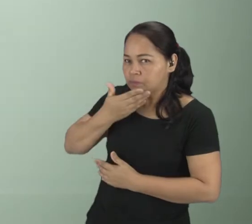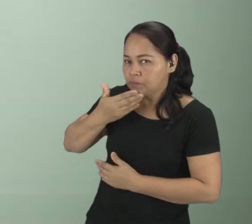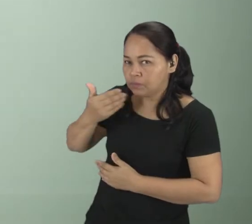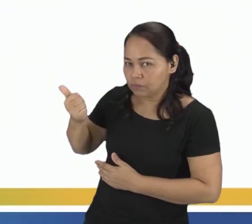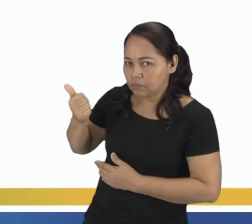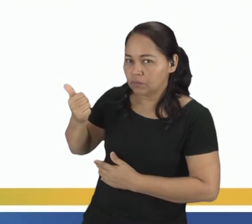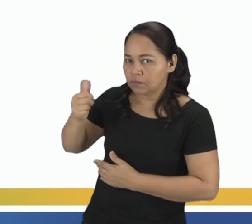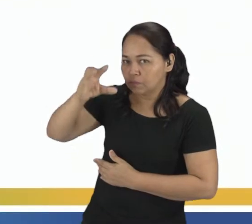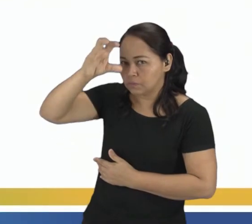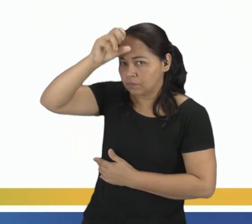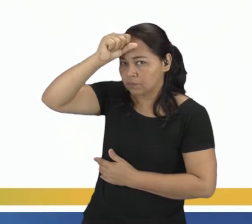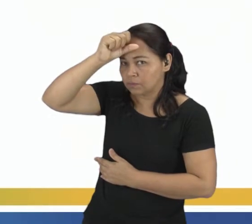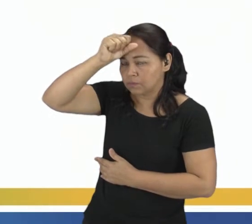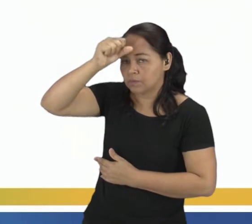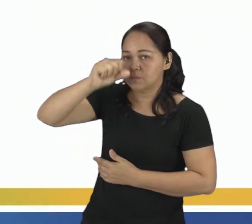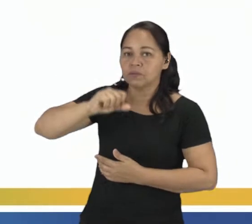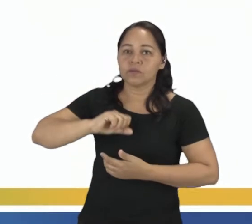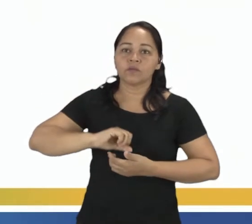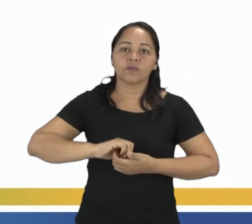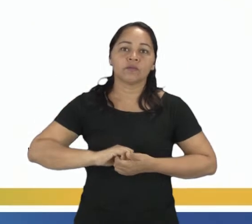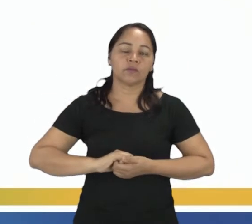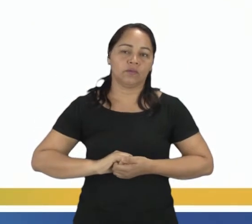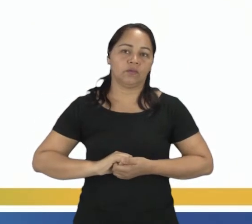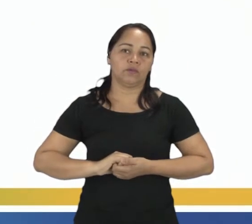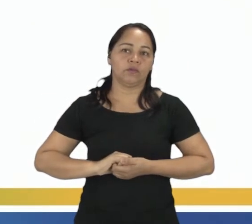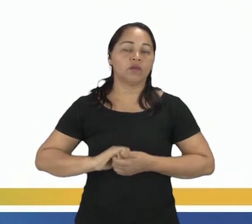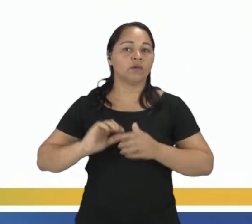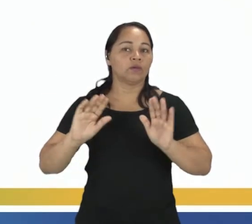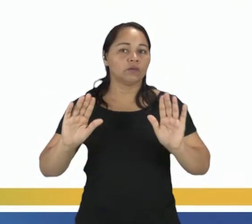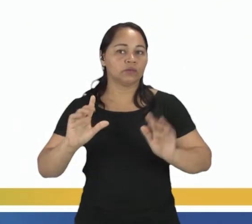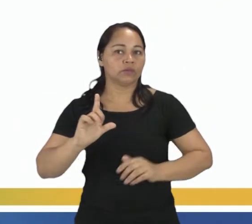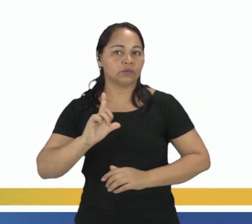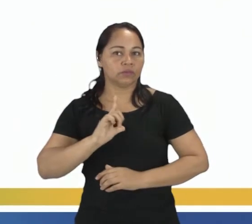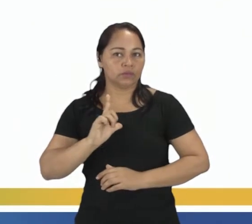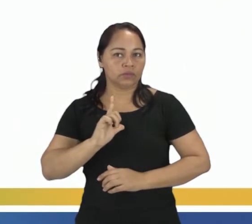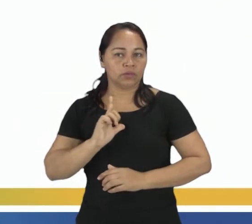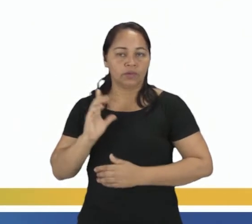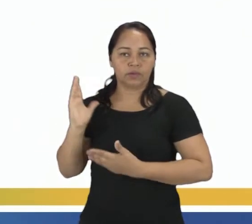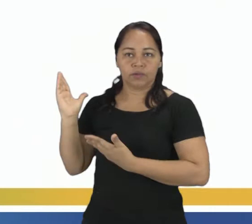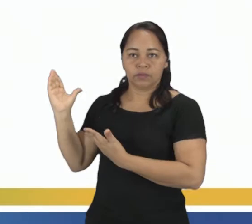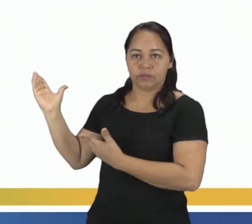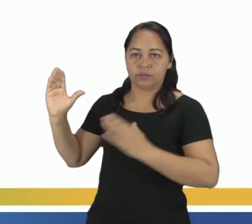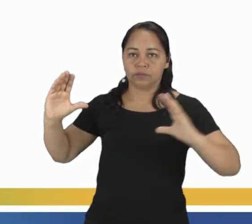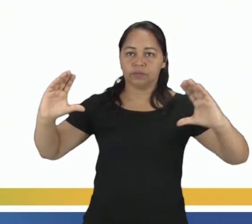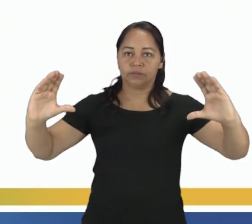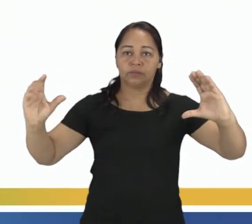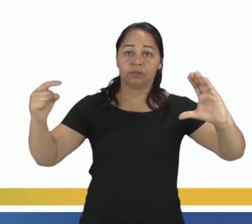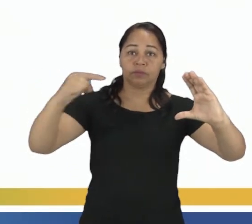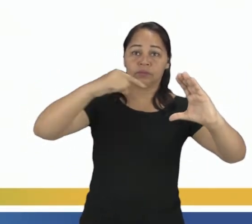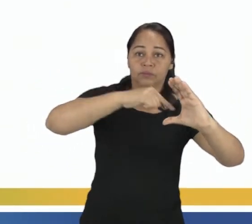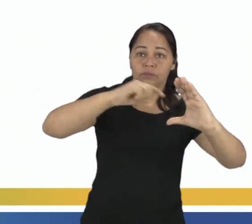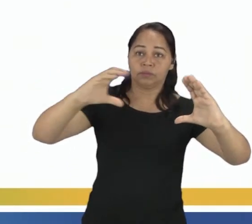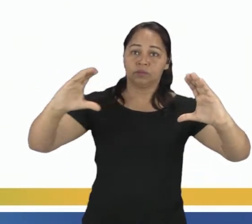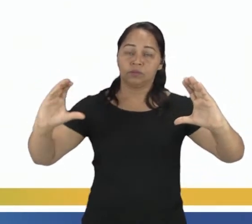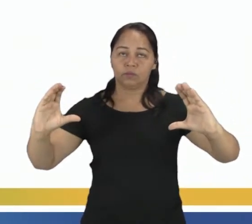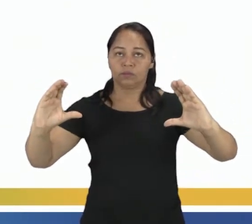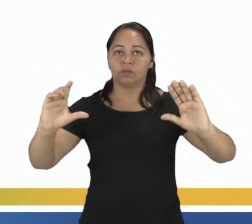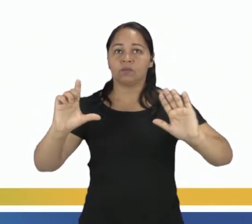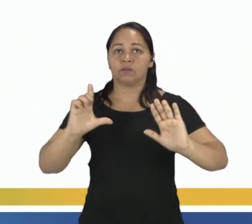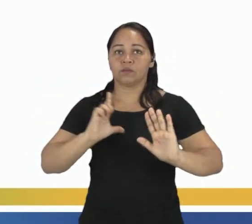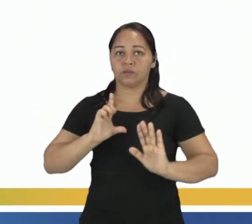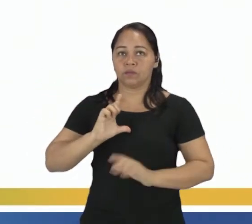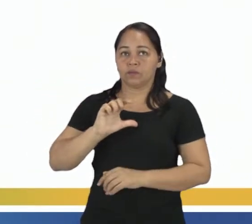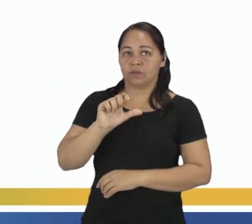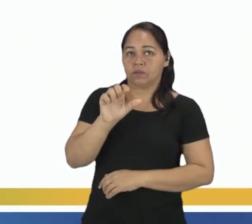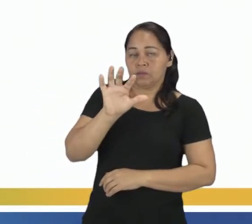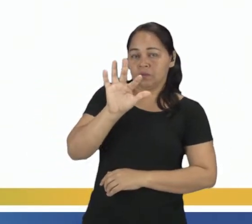respeito dos seus valores. Então, quando eu tenho uma função quadrática, uma função de segundo grau, ela tem a estrutura f de x igual